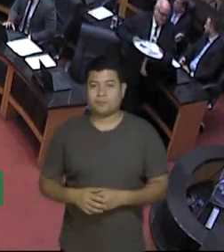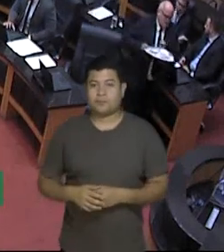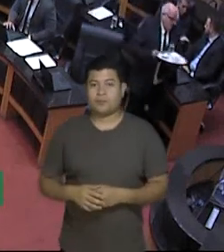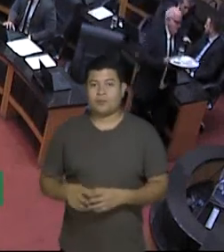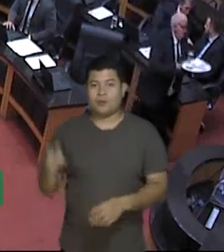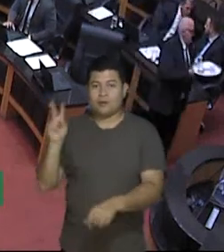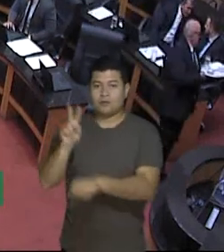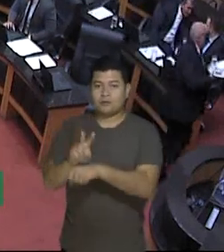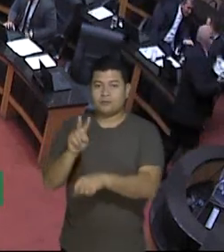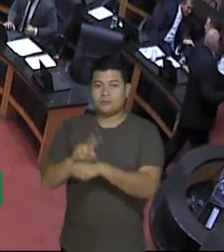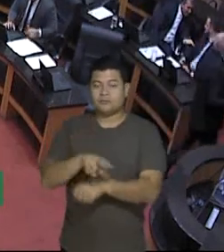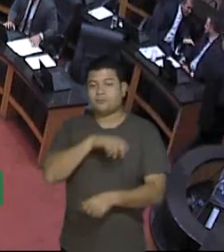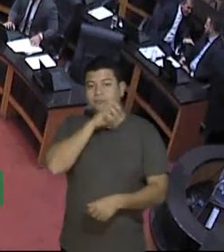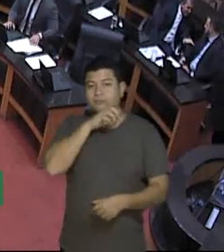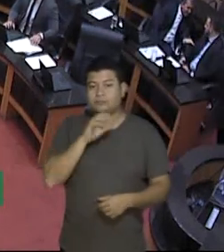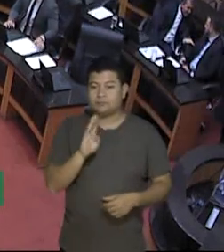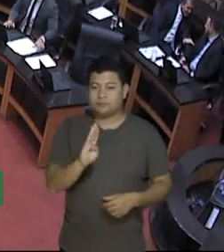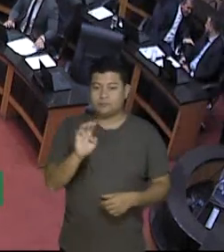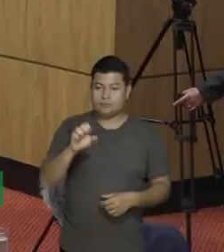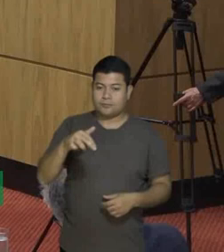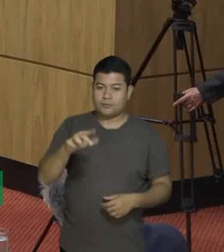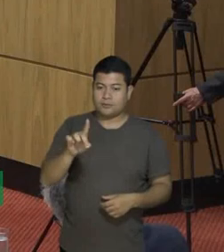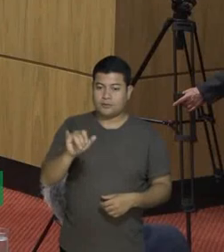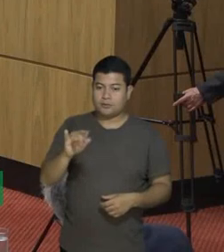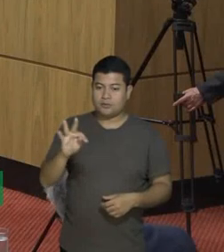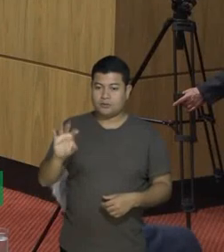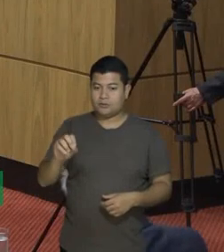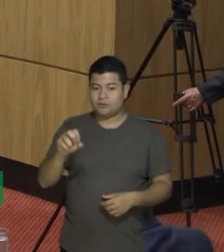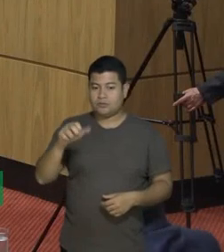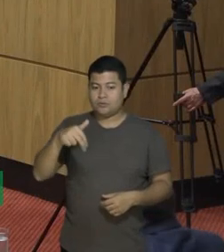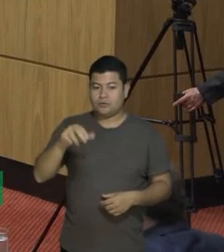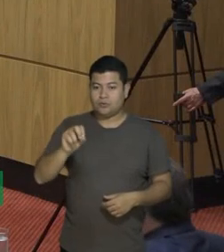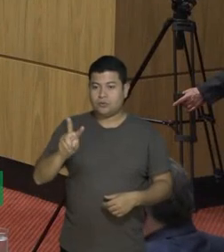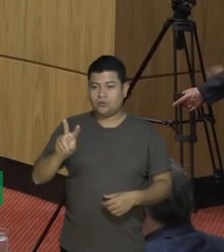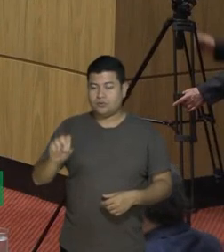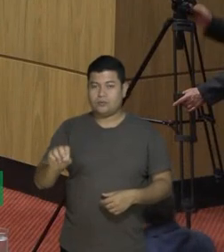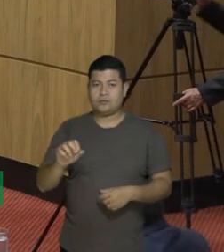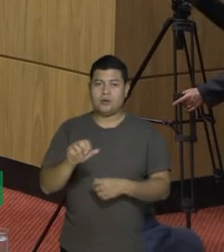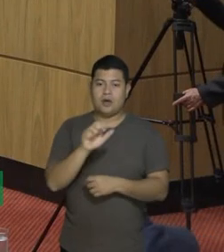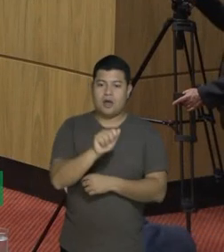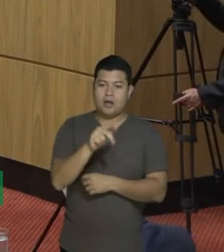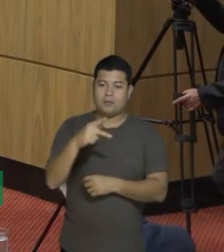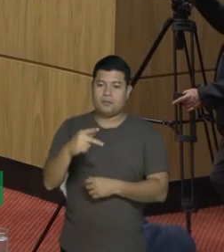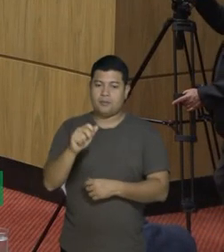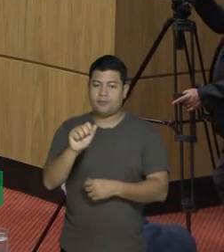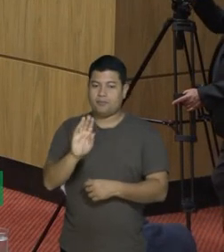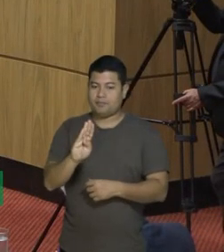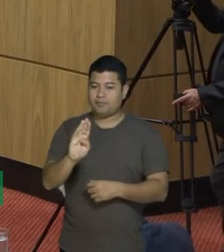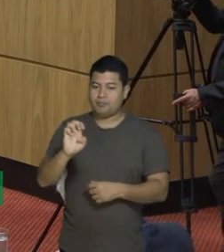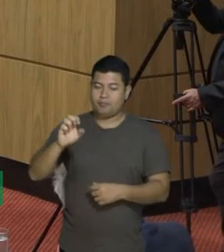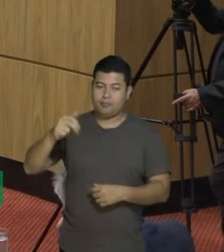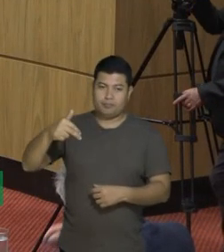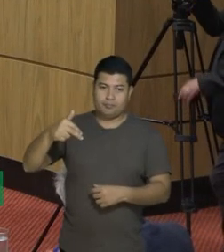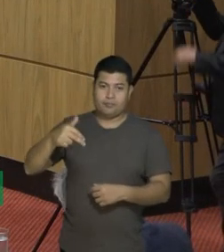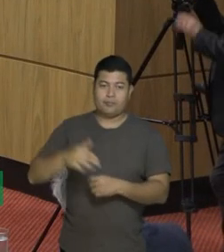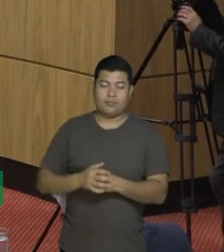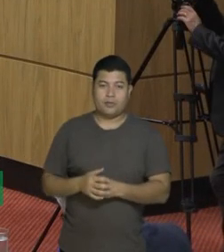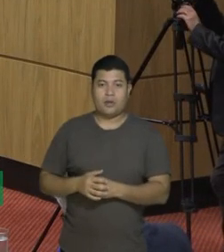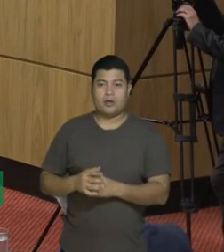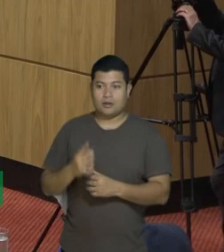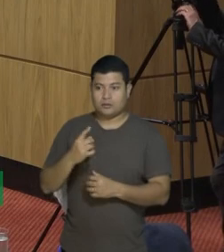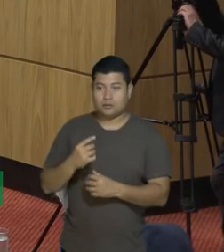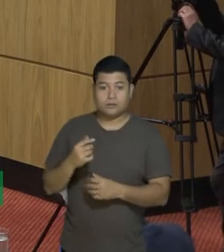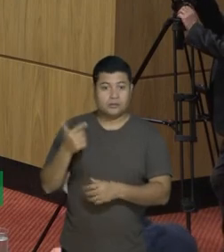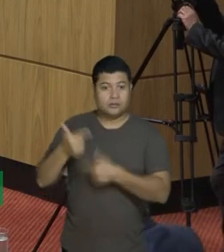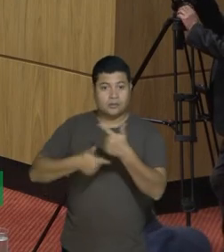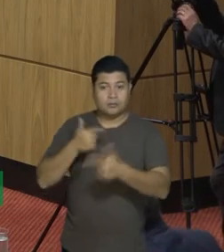Protetora de Animais de Benedito Novo, a APABEM, né? Referida à entidade, presta serviços relevantes de interesse social àquela comunidade,